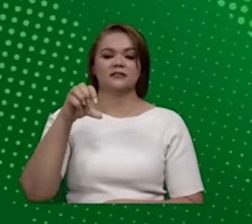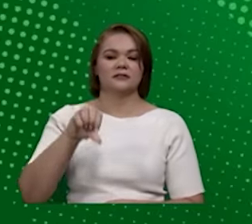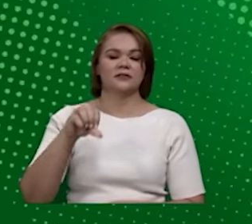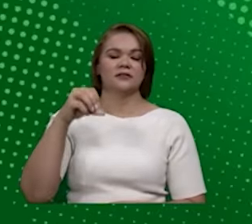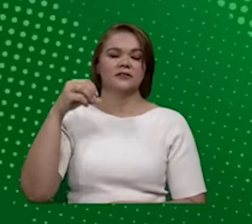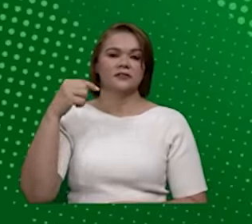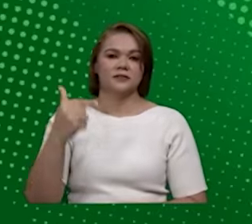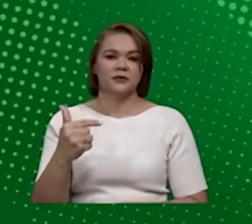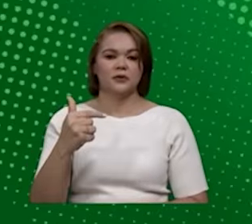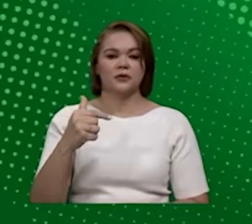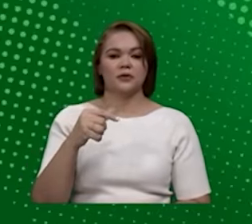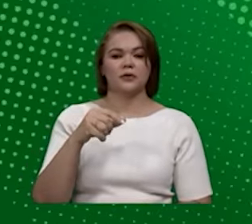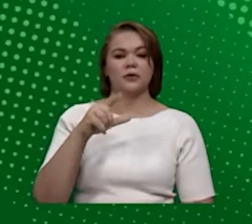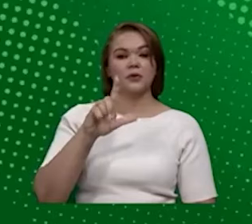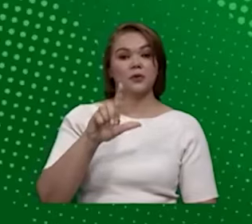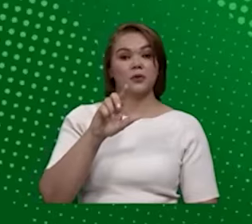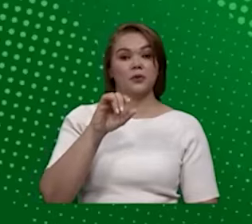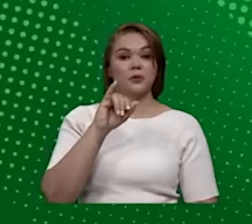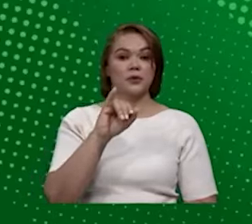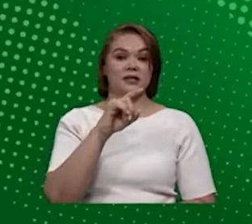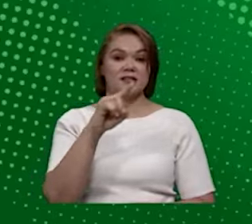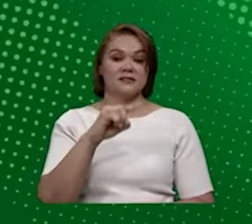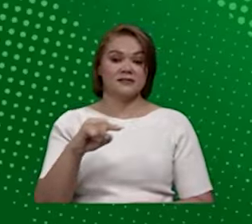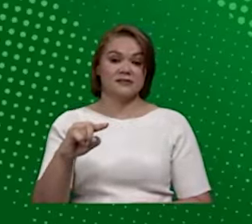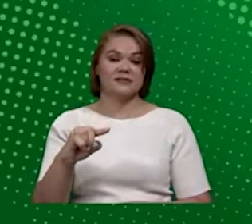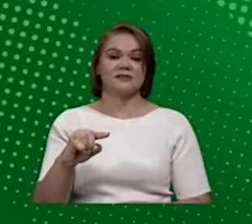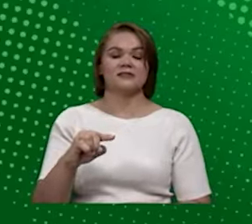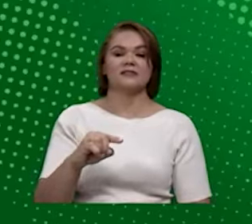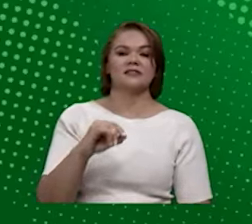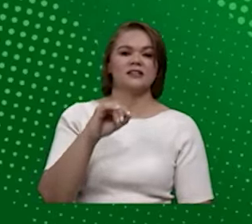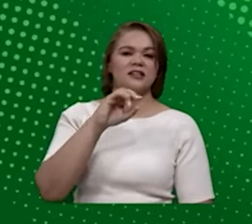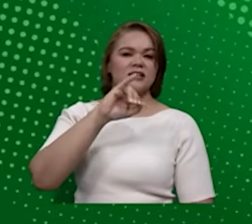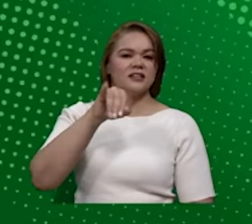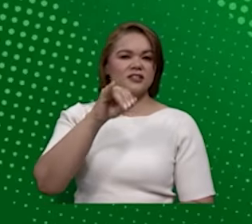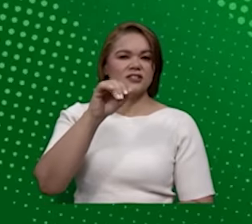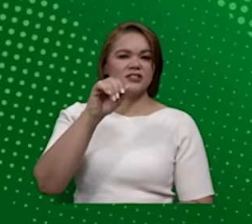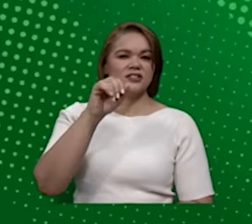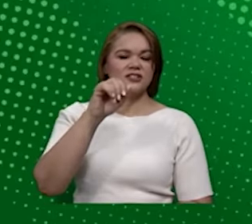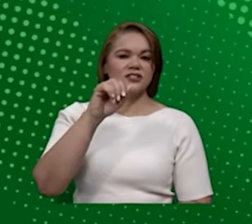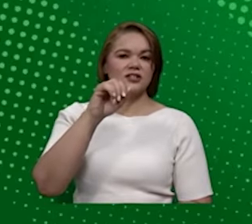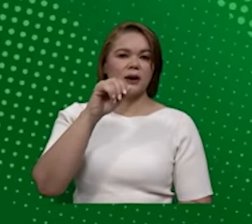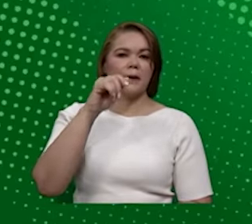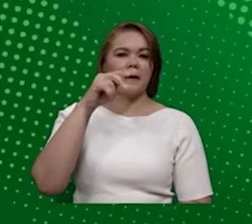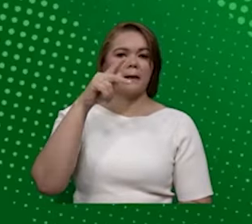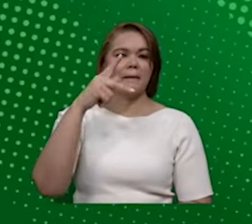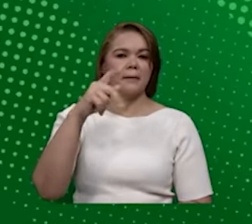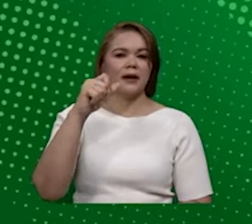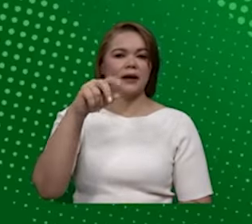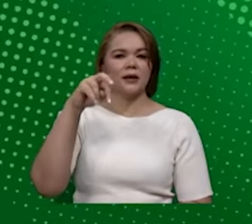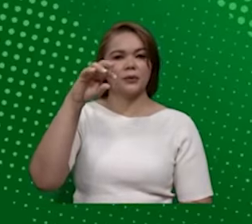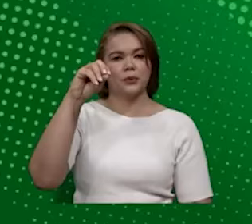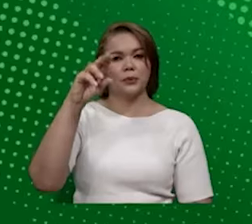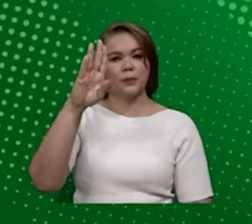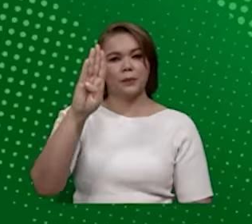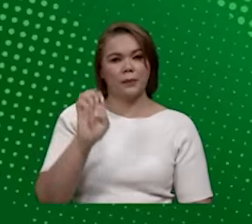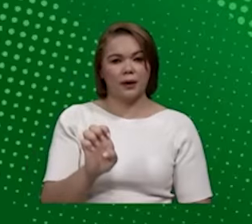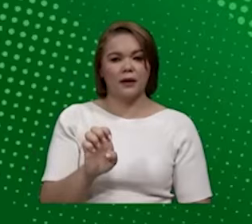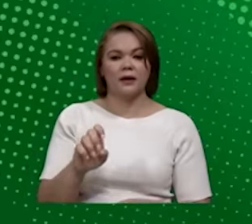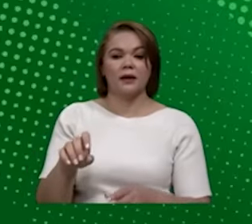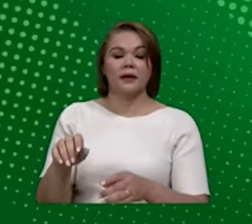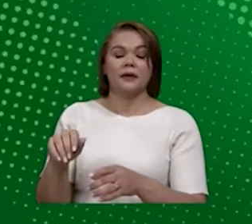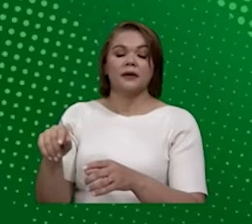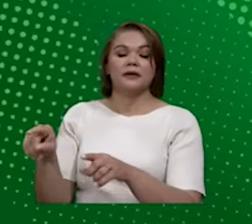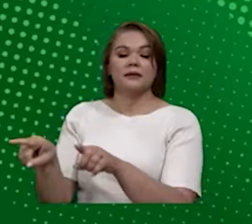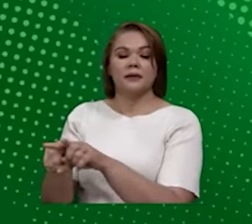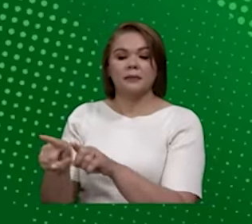0055392, Luiz Leite de Japaratuba, Regional Capela, aí. Parabéns, Luiz, R$500